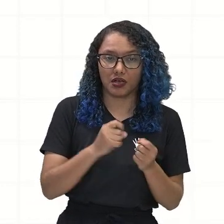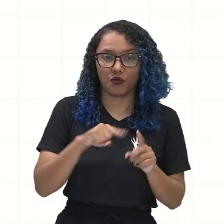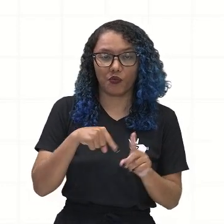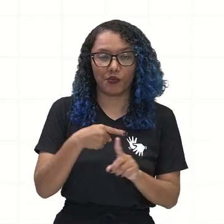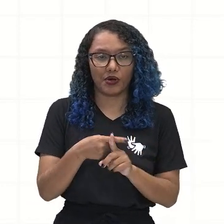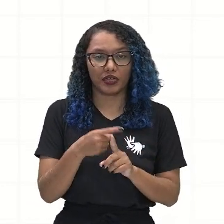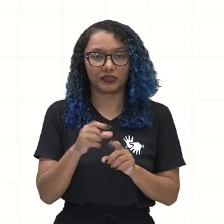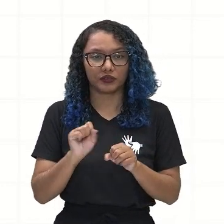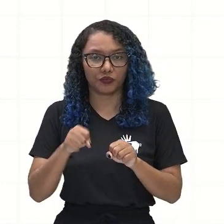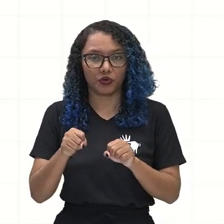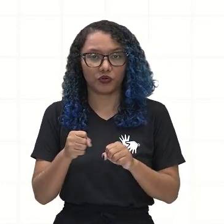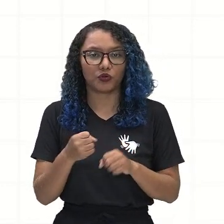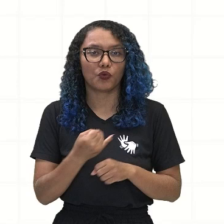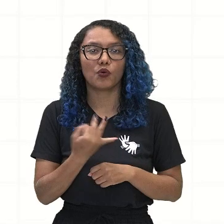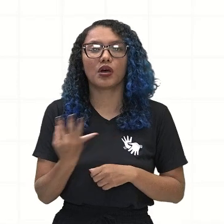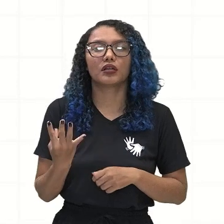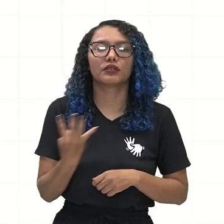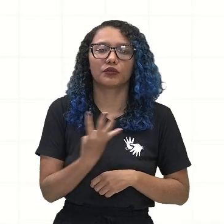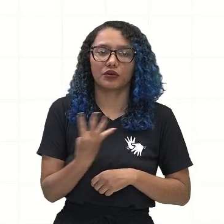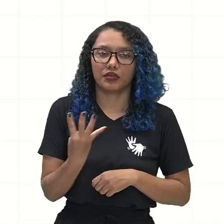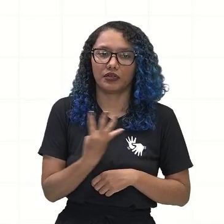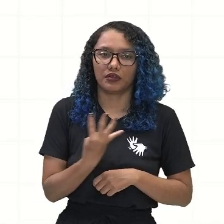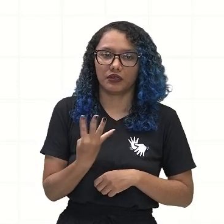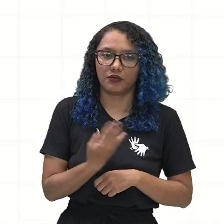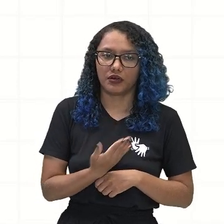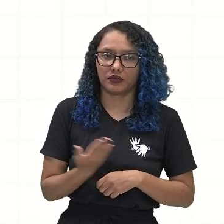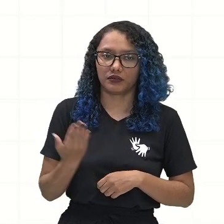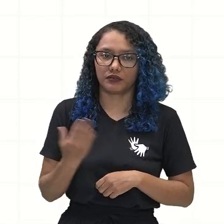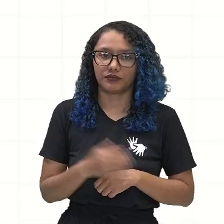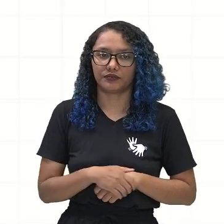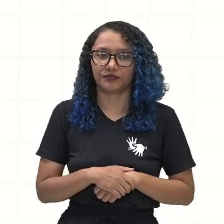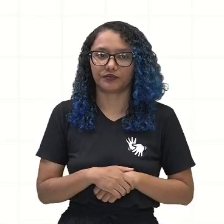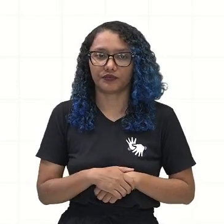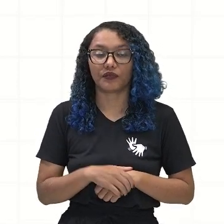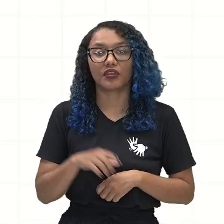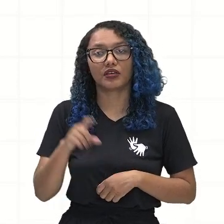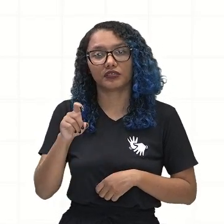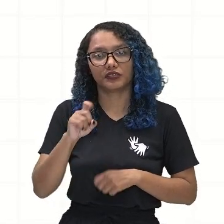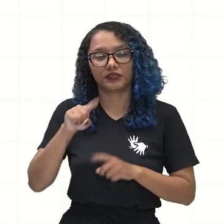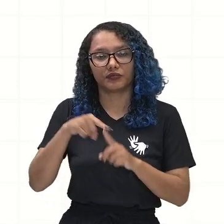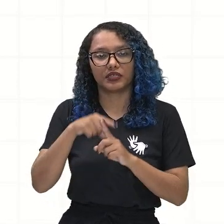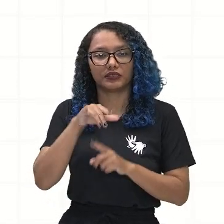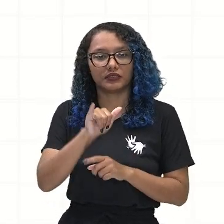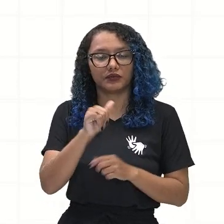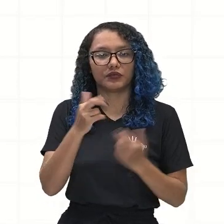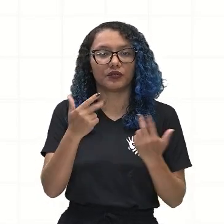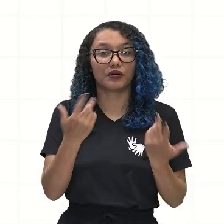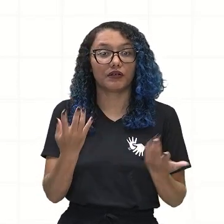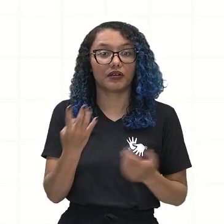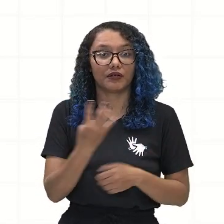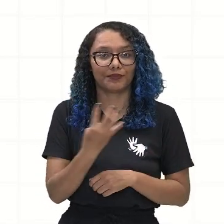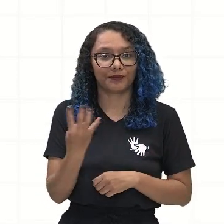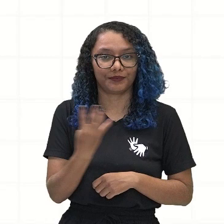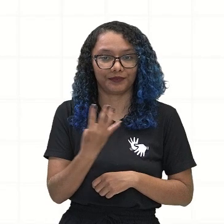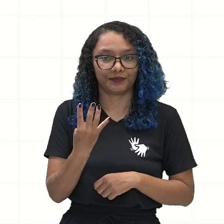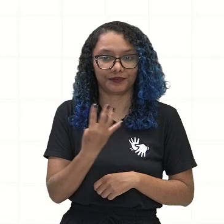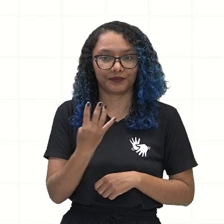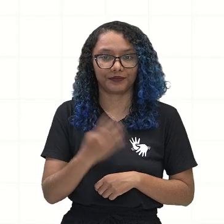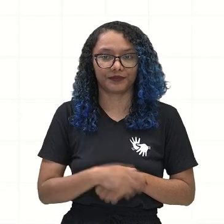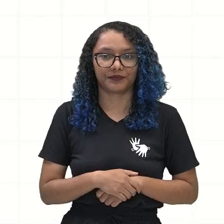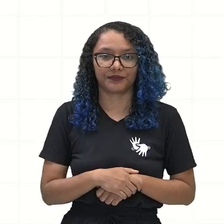44 veículos. Já vai aparecer a primeira, ó. X mais Y igual a